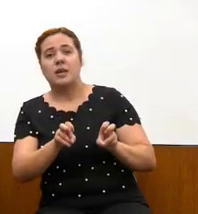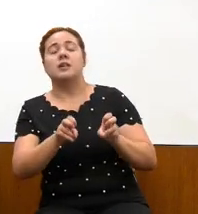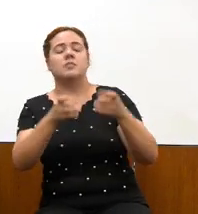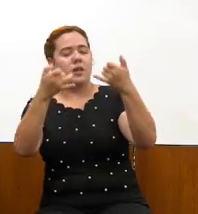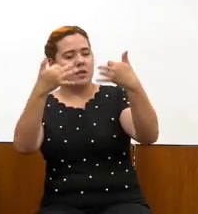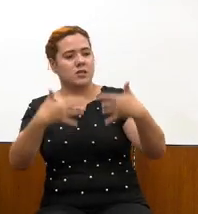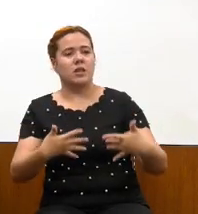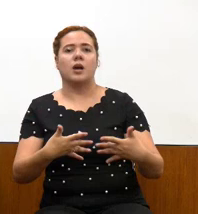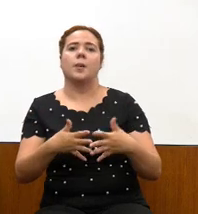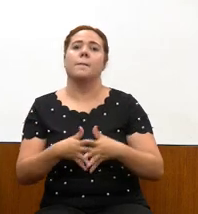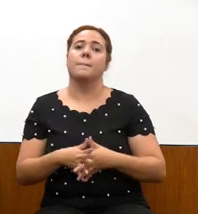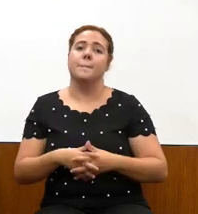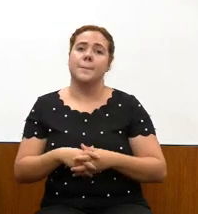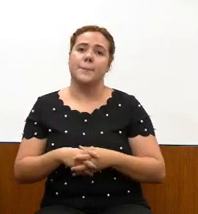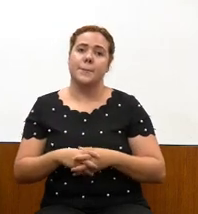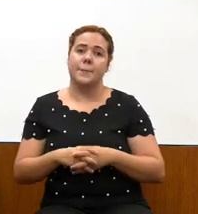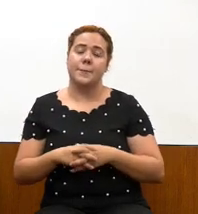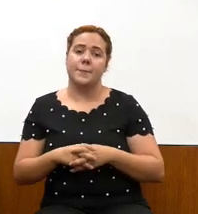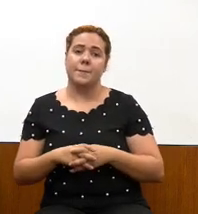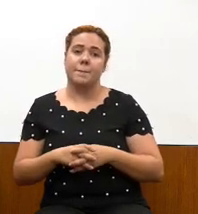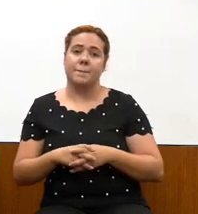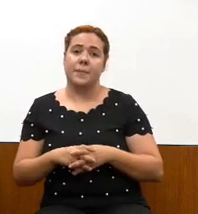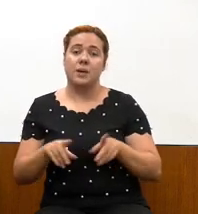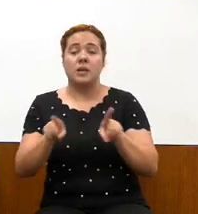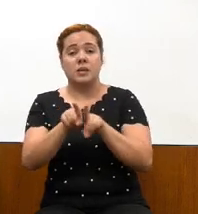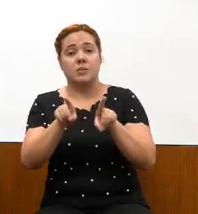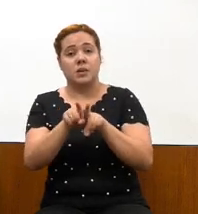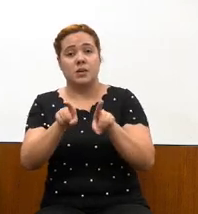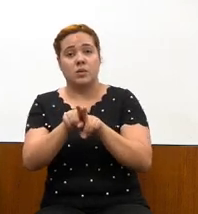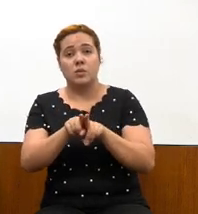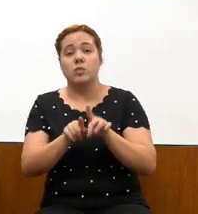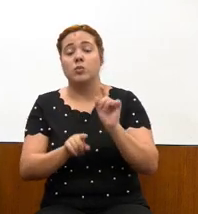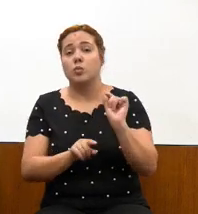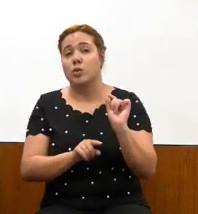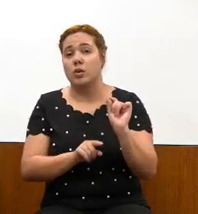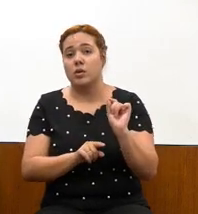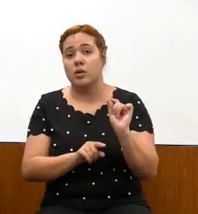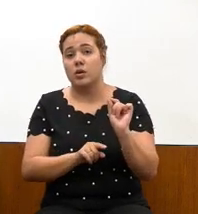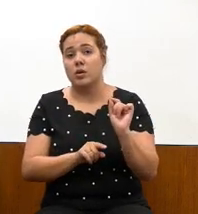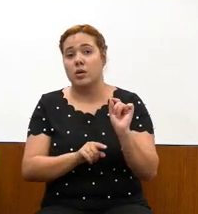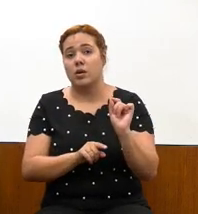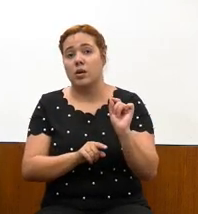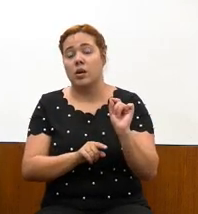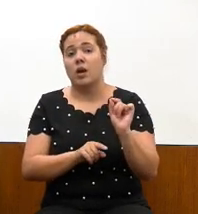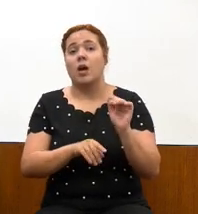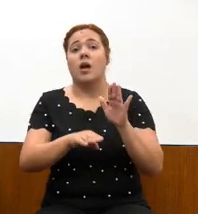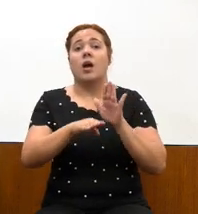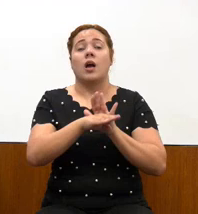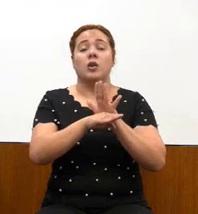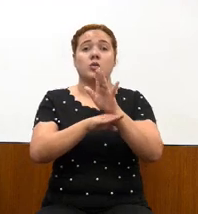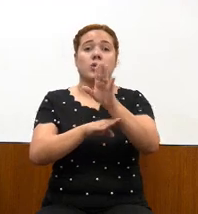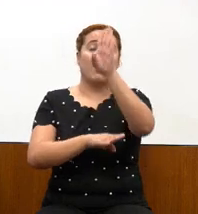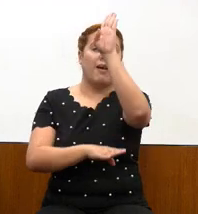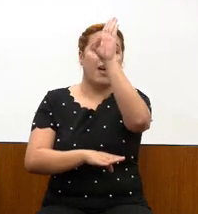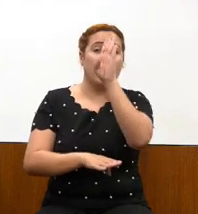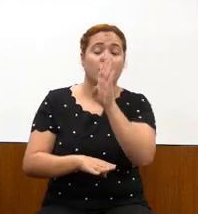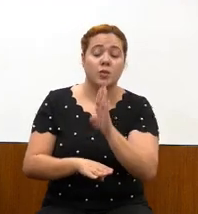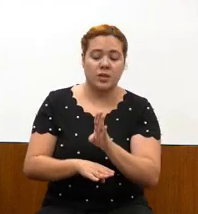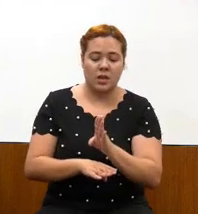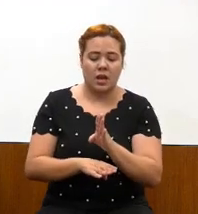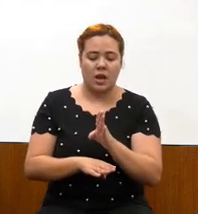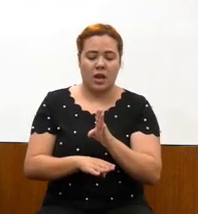abrangente e esclarecedora. Abordamos também essa questão da concessão da gratuidade do